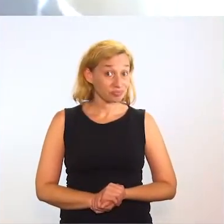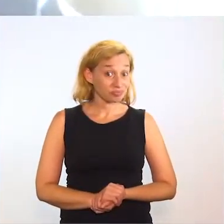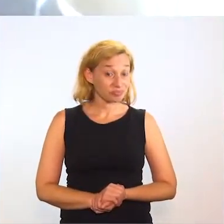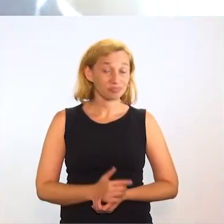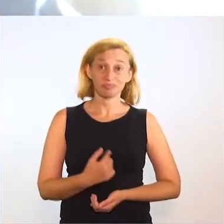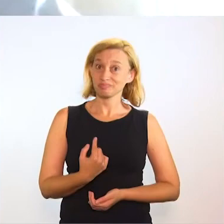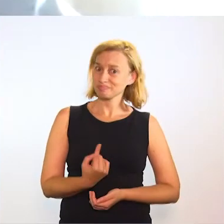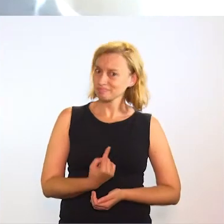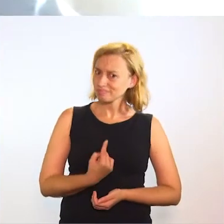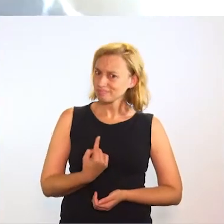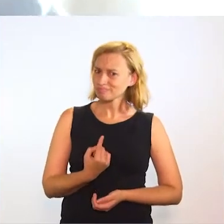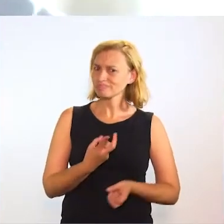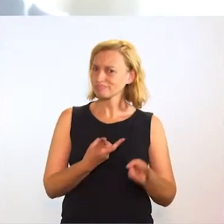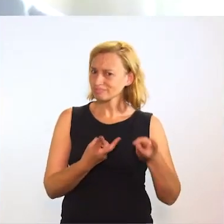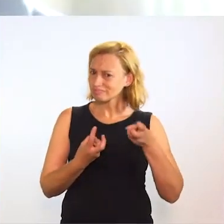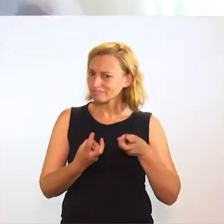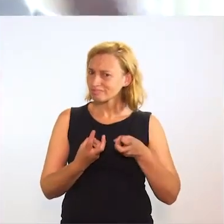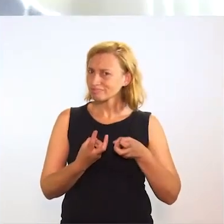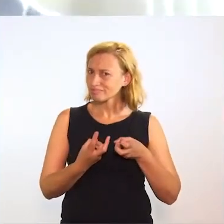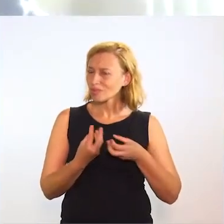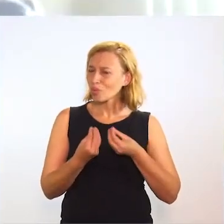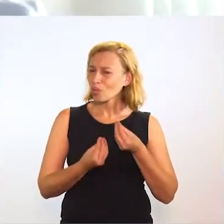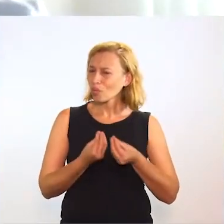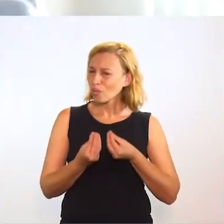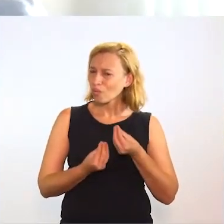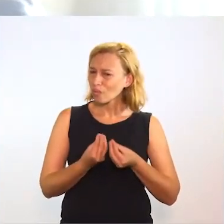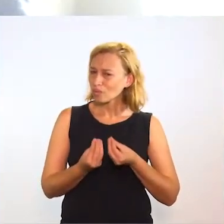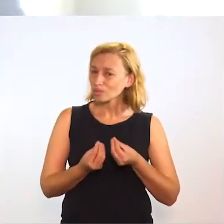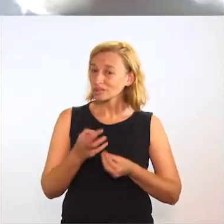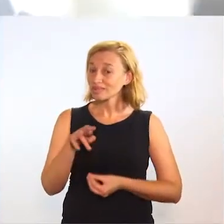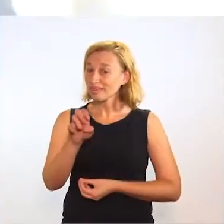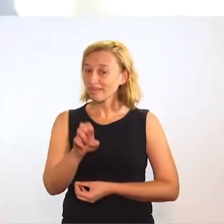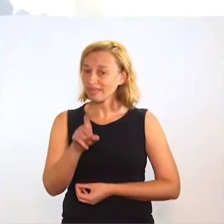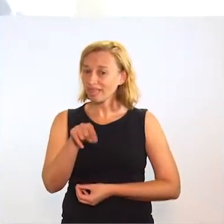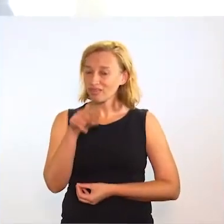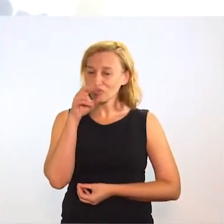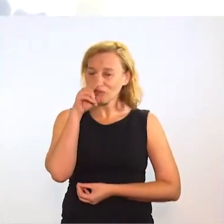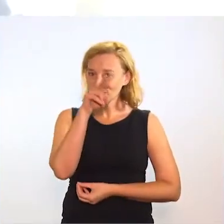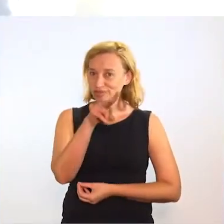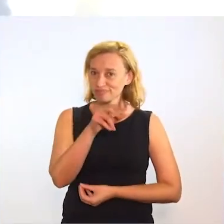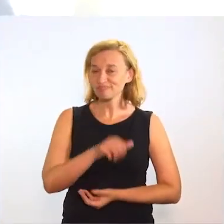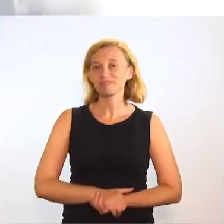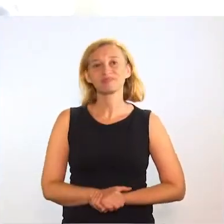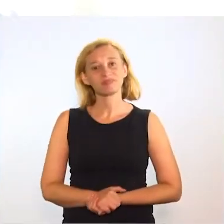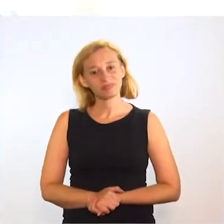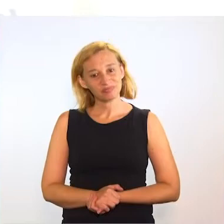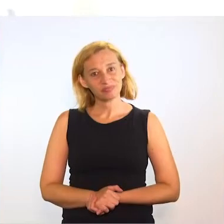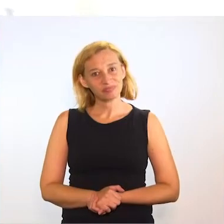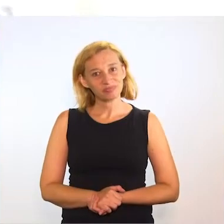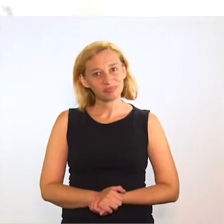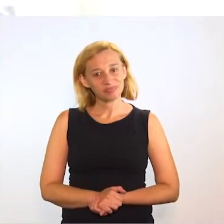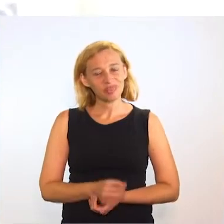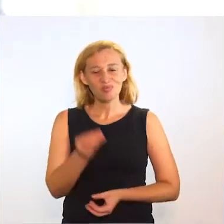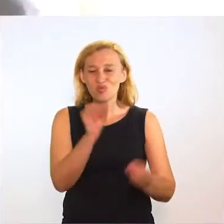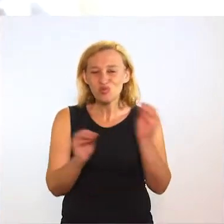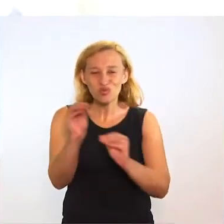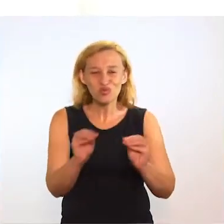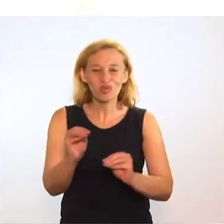fazendo. E aí a gente percebe como esta rede é forte.